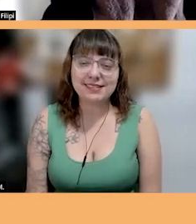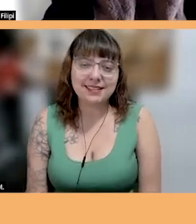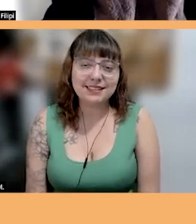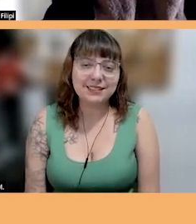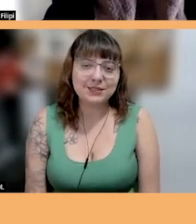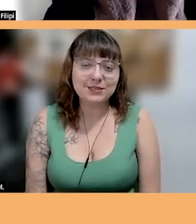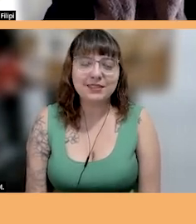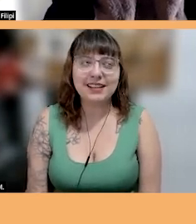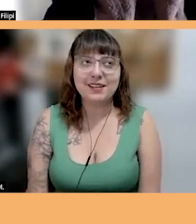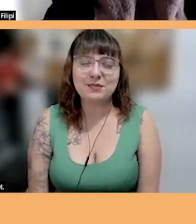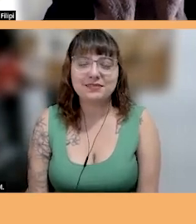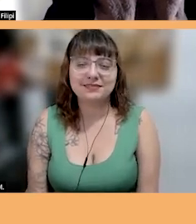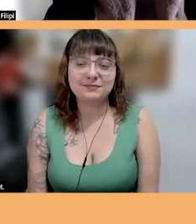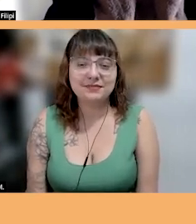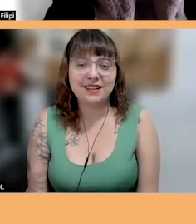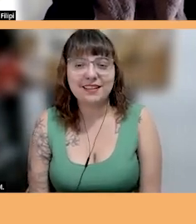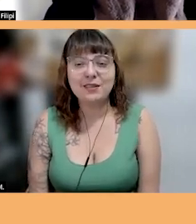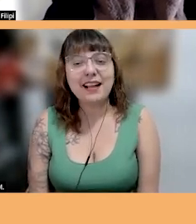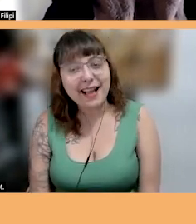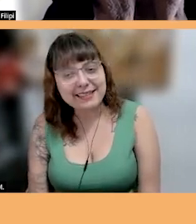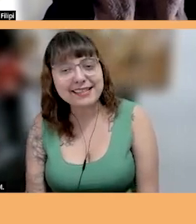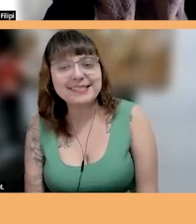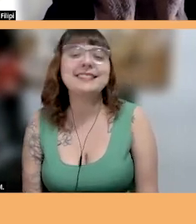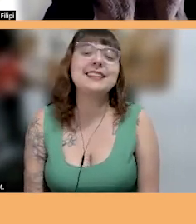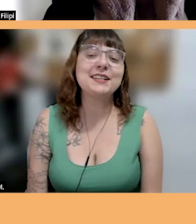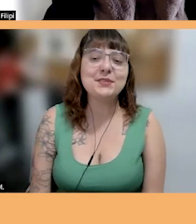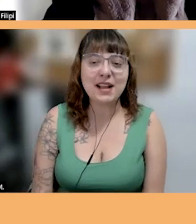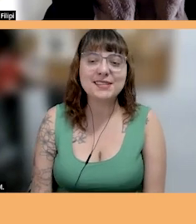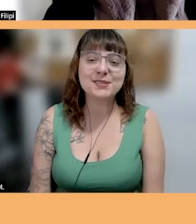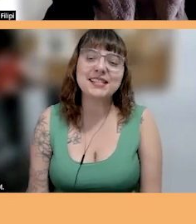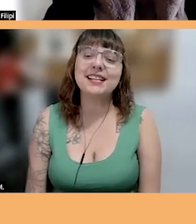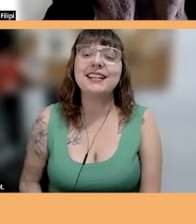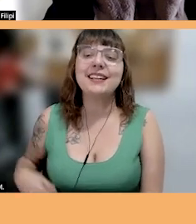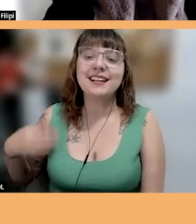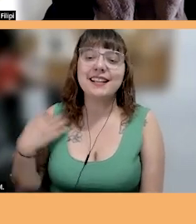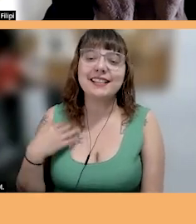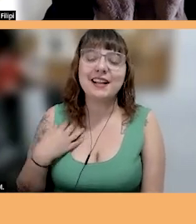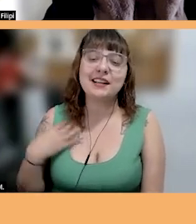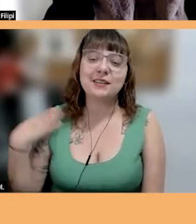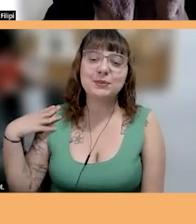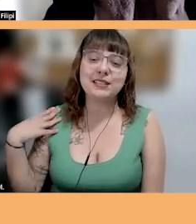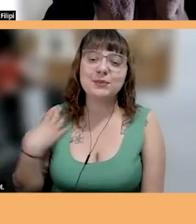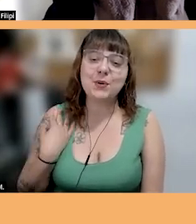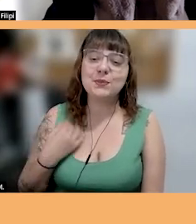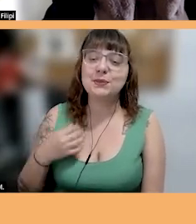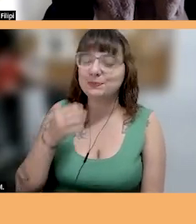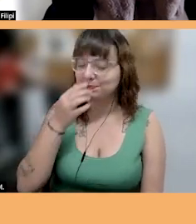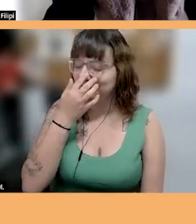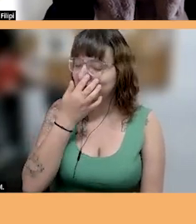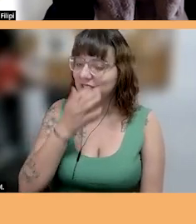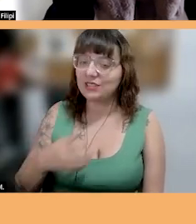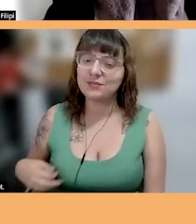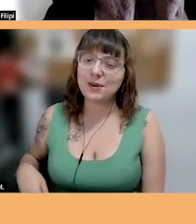cabelo castanho, com a raiz castanha e o resto dele até a altura do